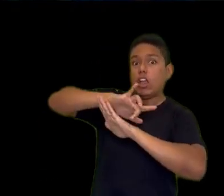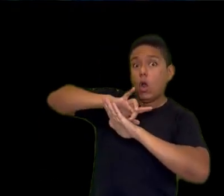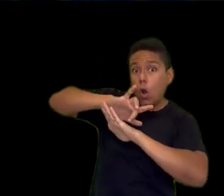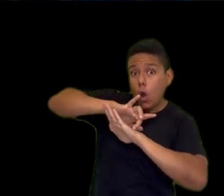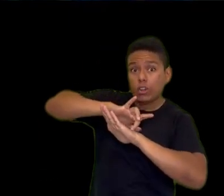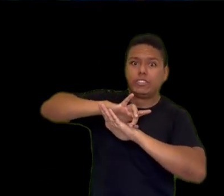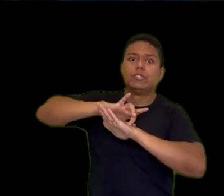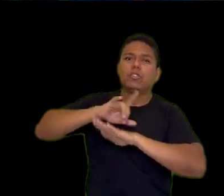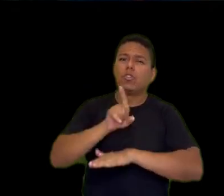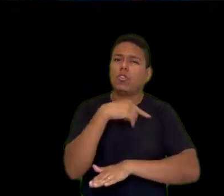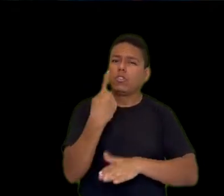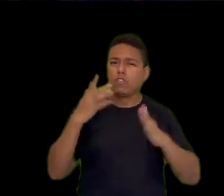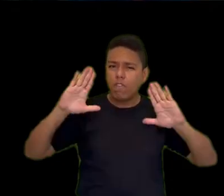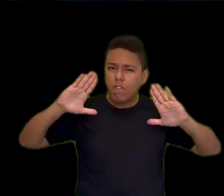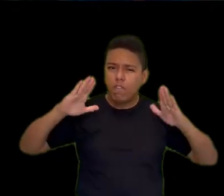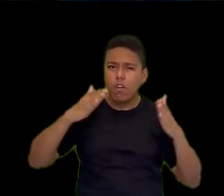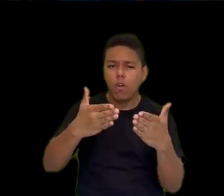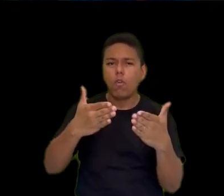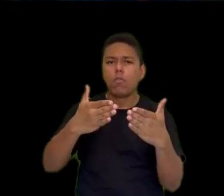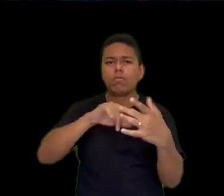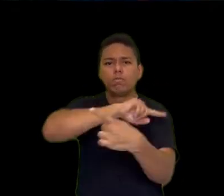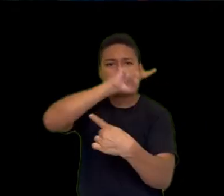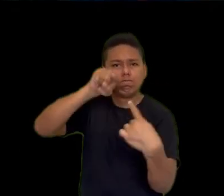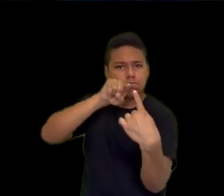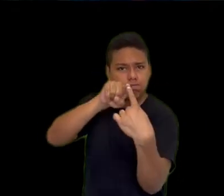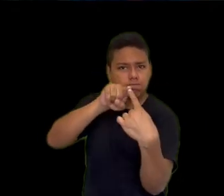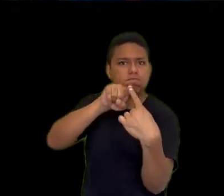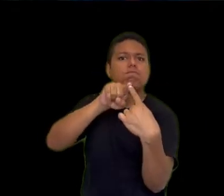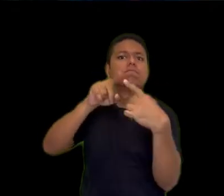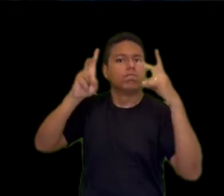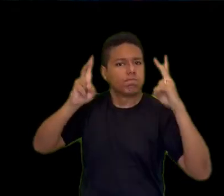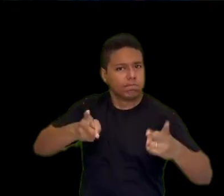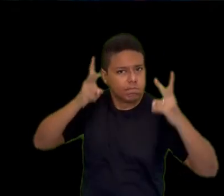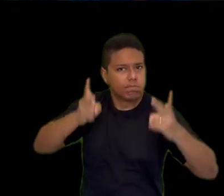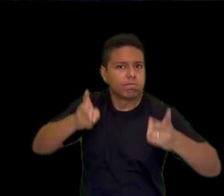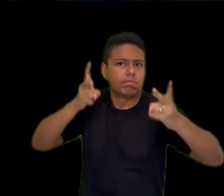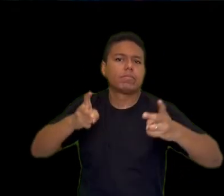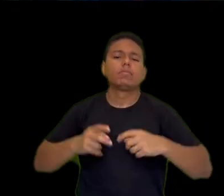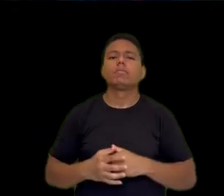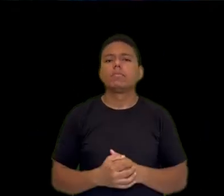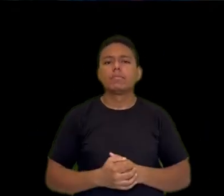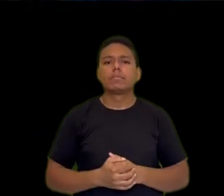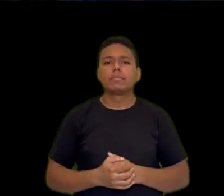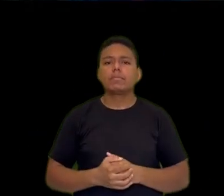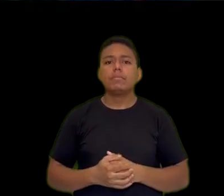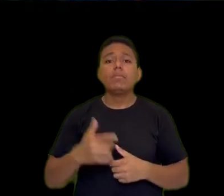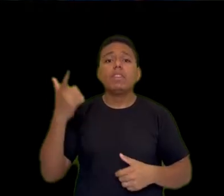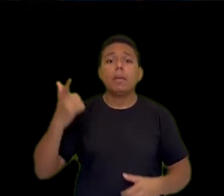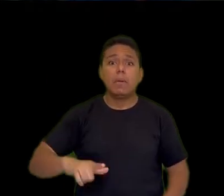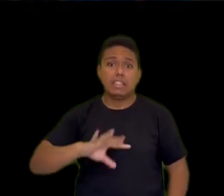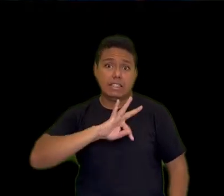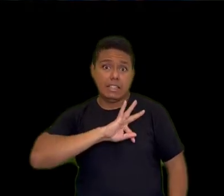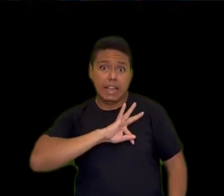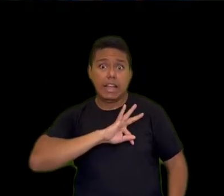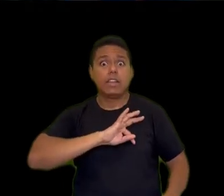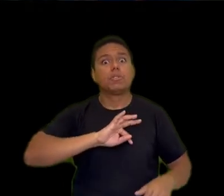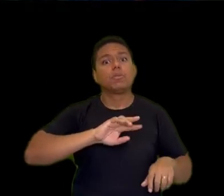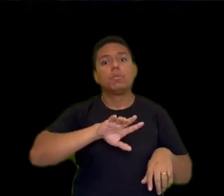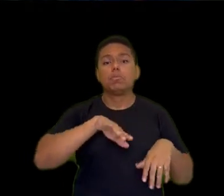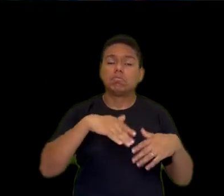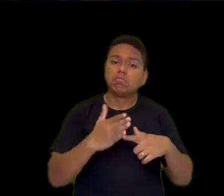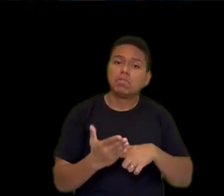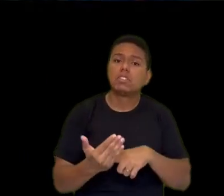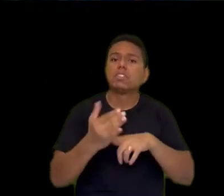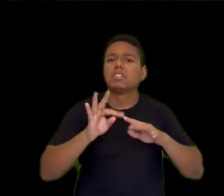sanitária. A dimensão técnica e tecnológica, que é aquela que a gente convive mais no nosso dia a dia, mas sem perceber a